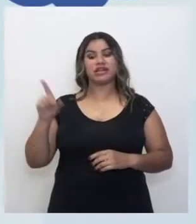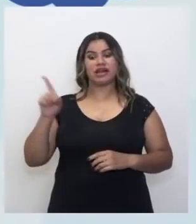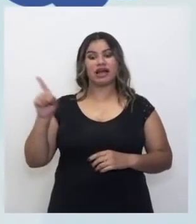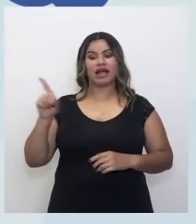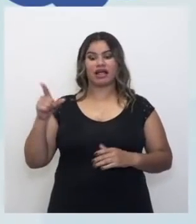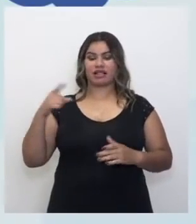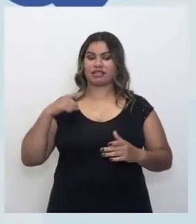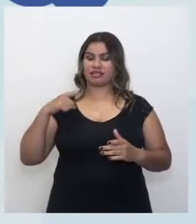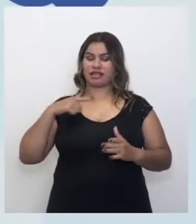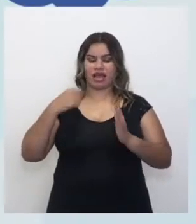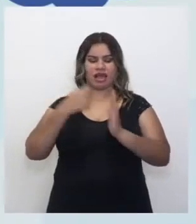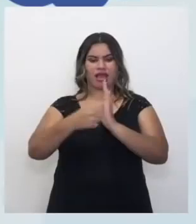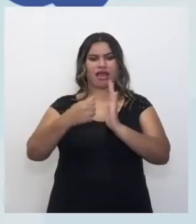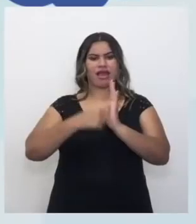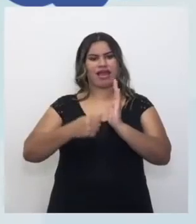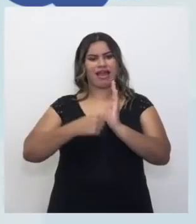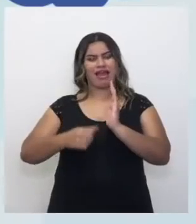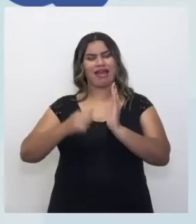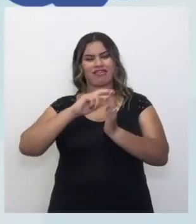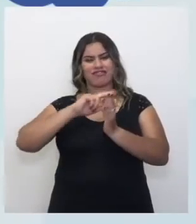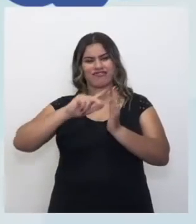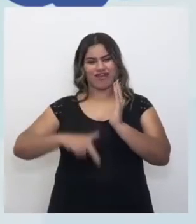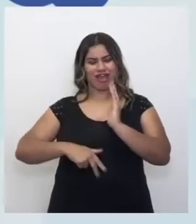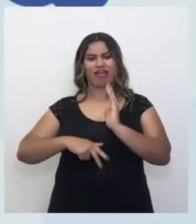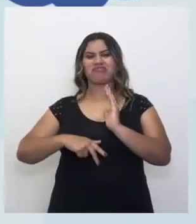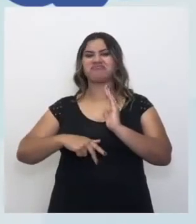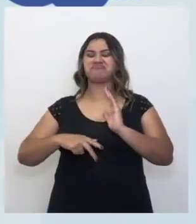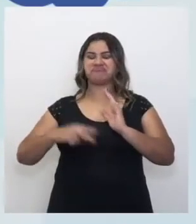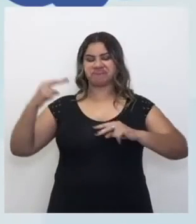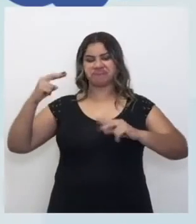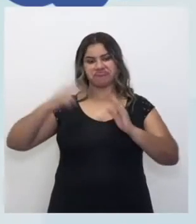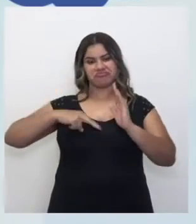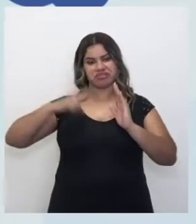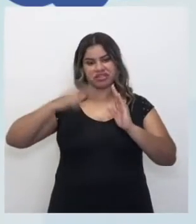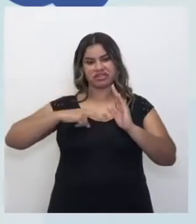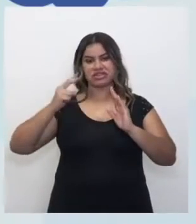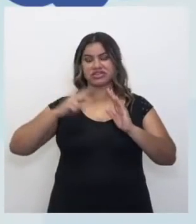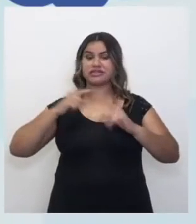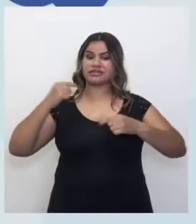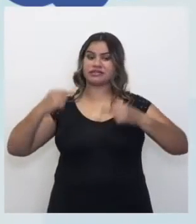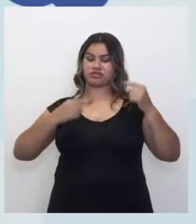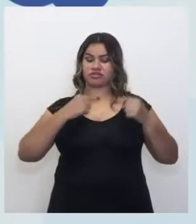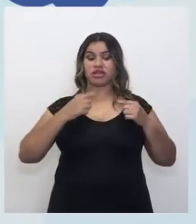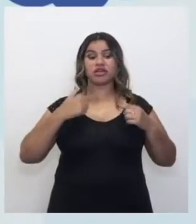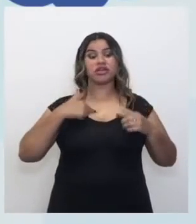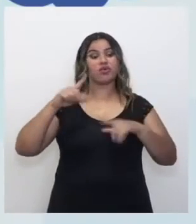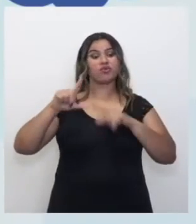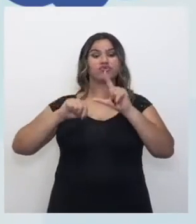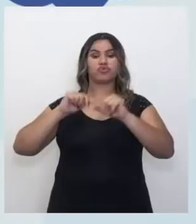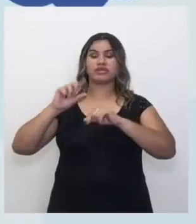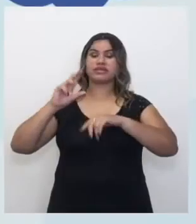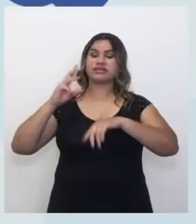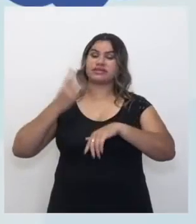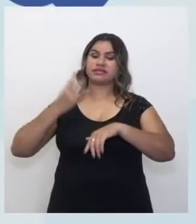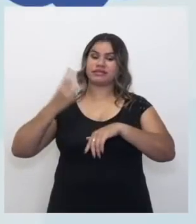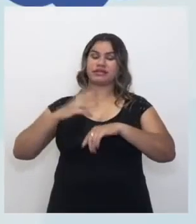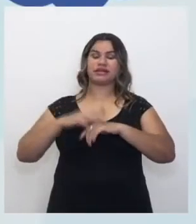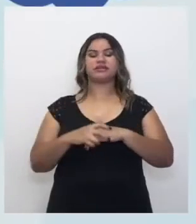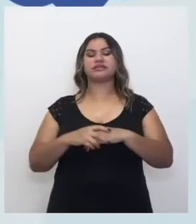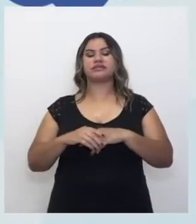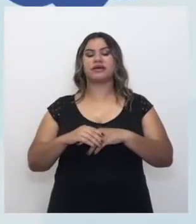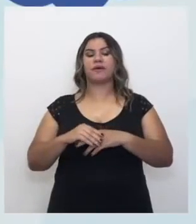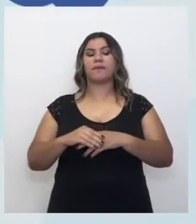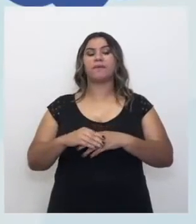são bastante lidas, discutidas, das quais eu separei três para mencionar para vocês, que são O Cotidiano